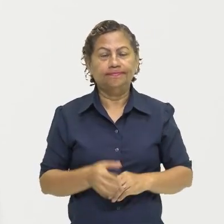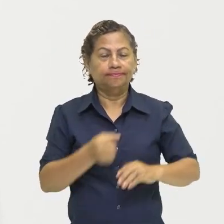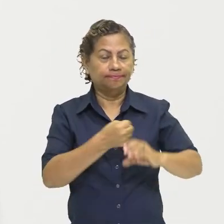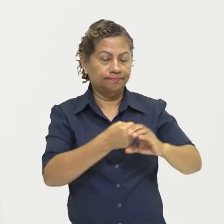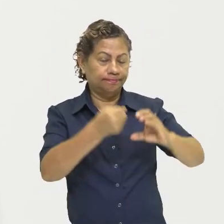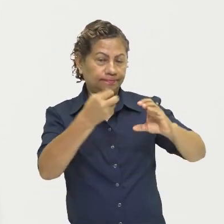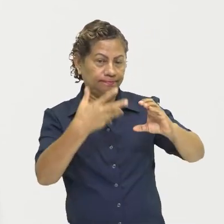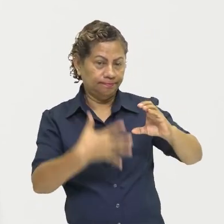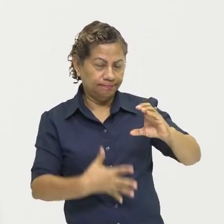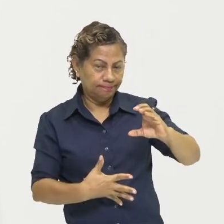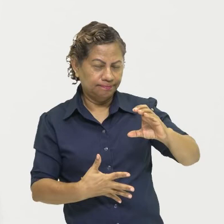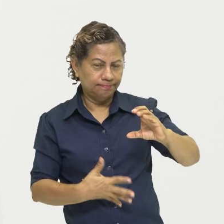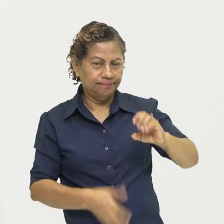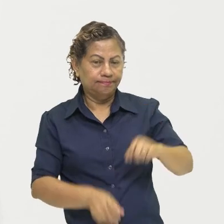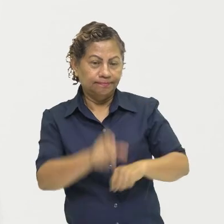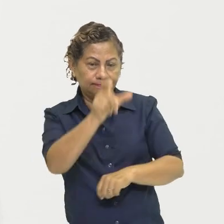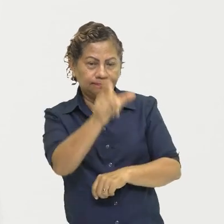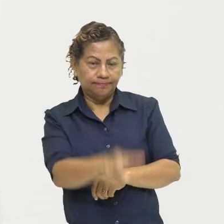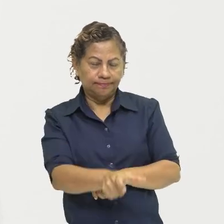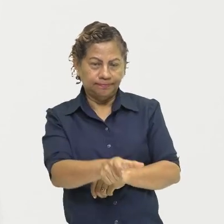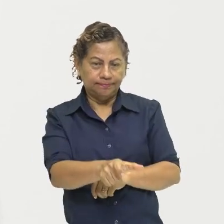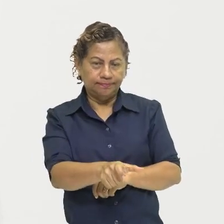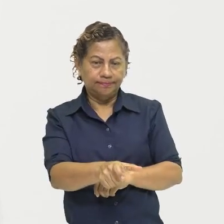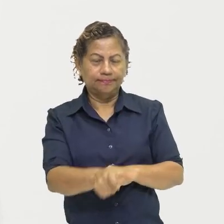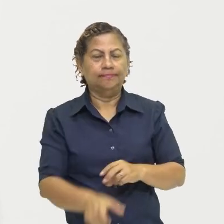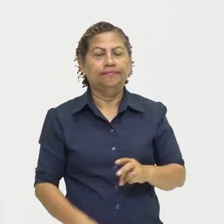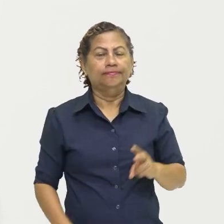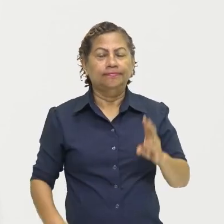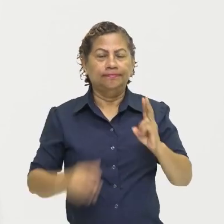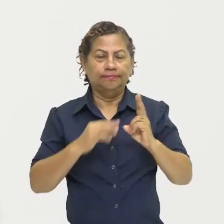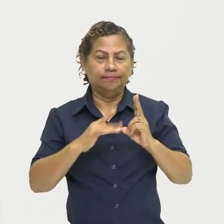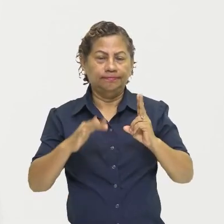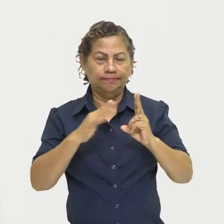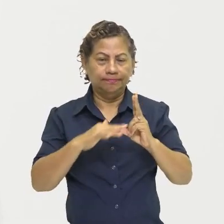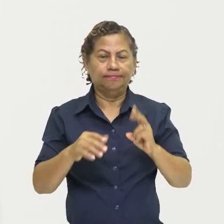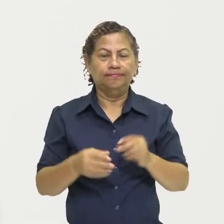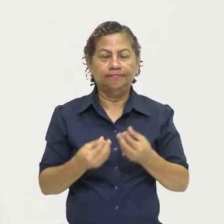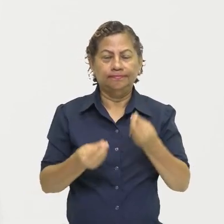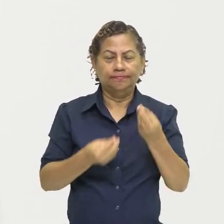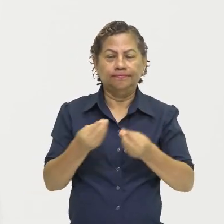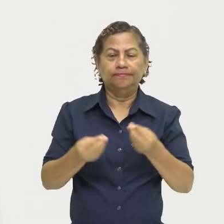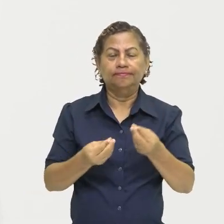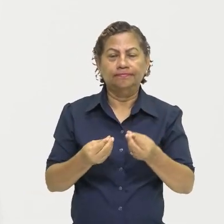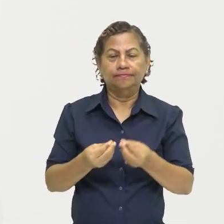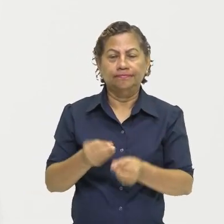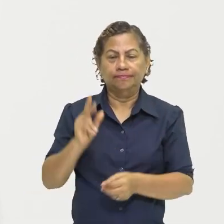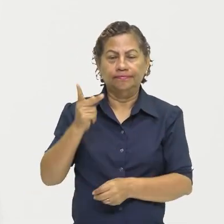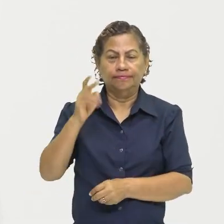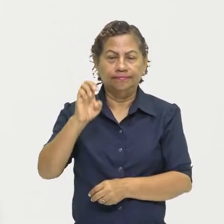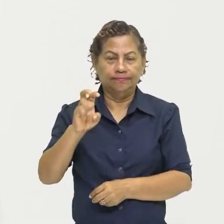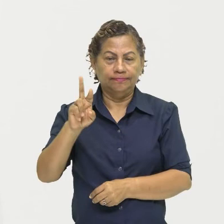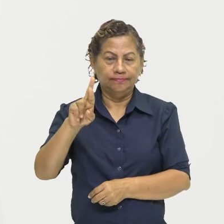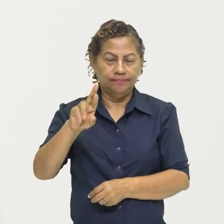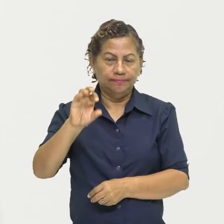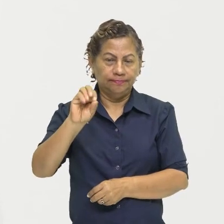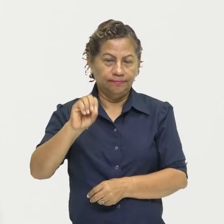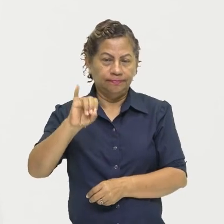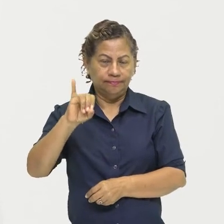do personagem Macunaíma, ele é tratado como um herói de nossa gente, porque ele representa,